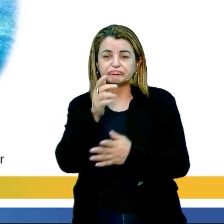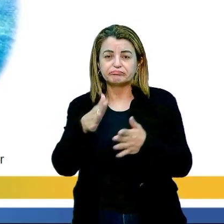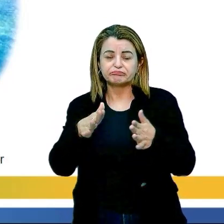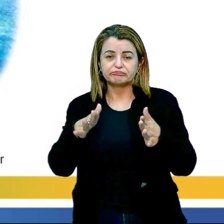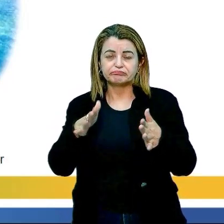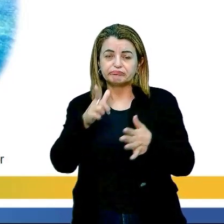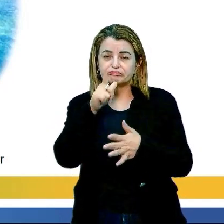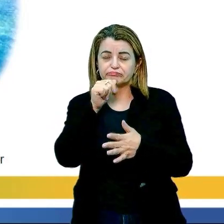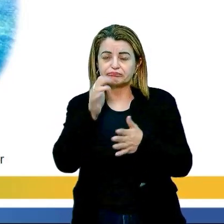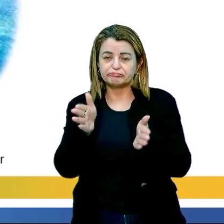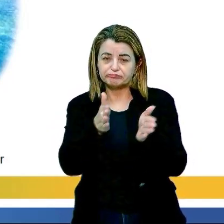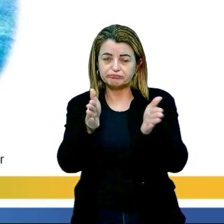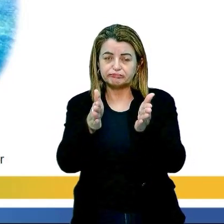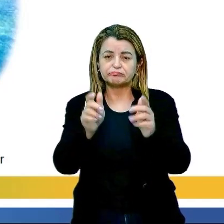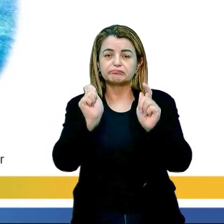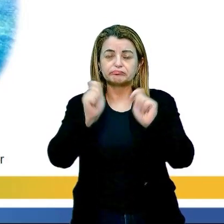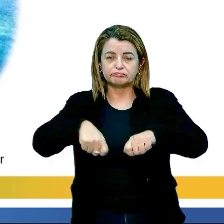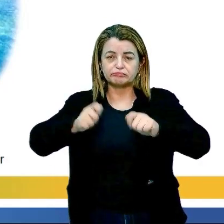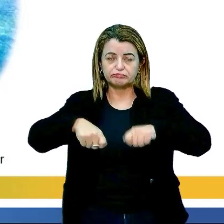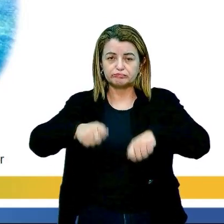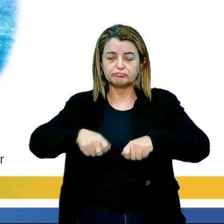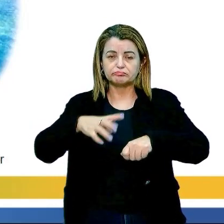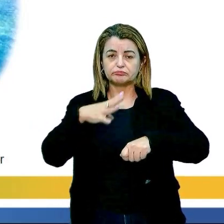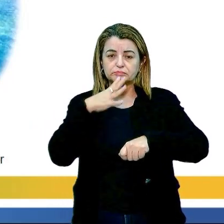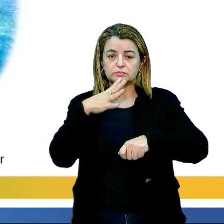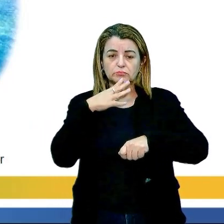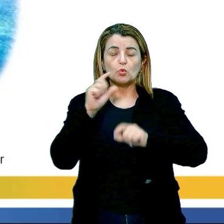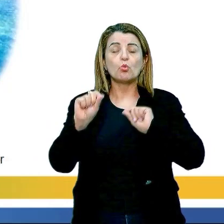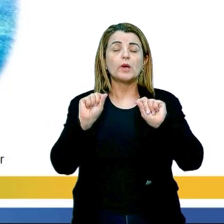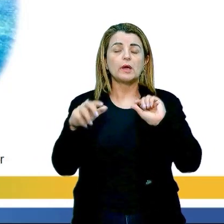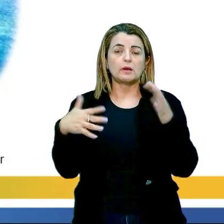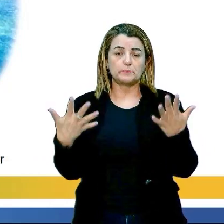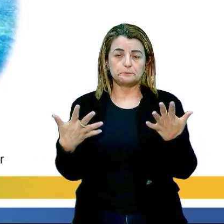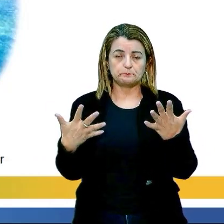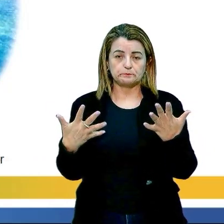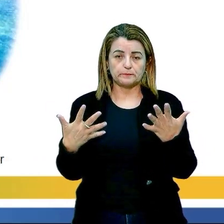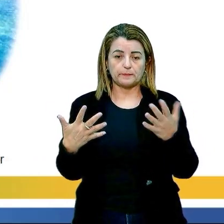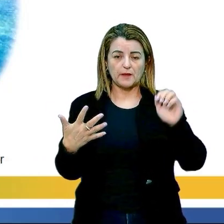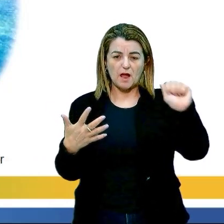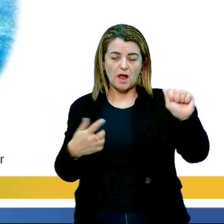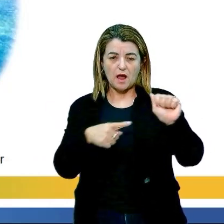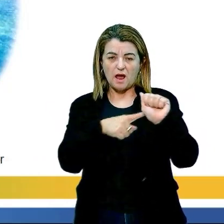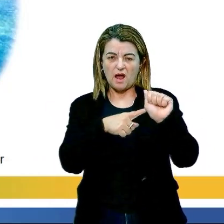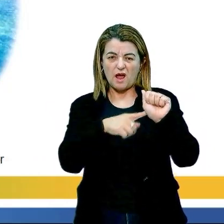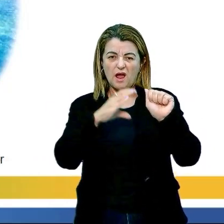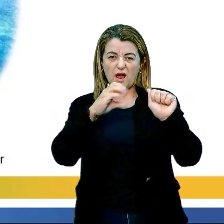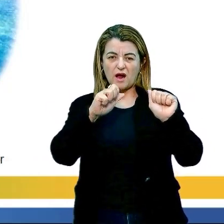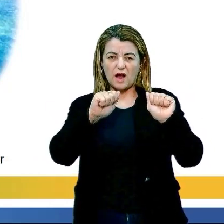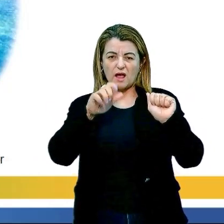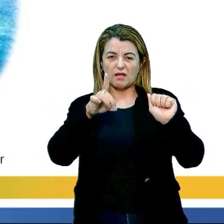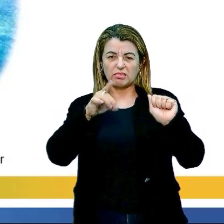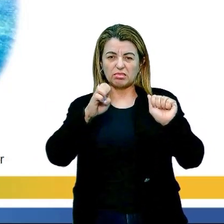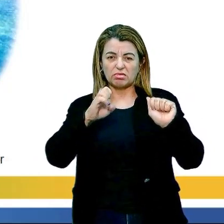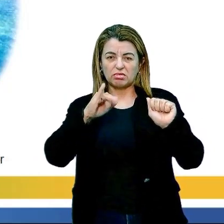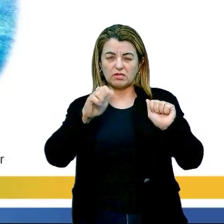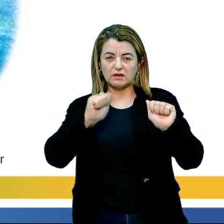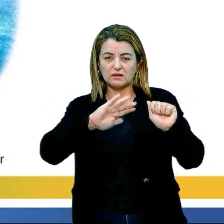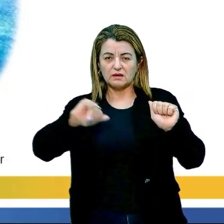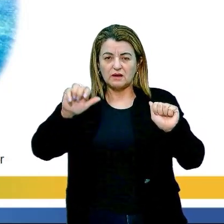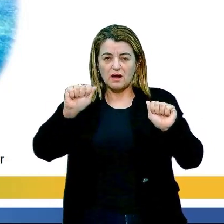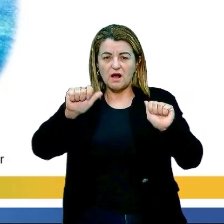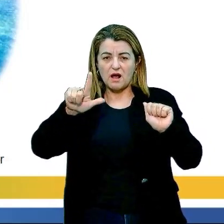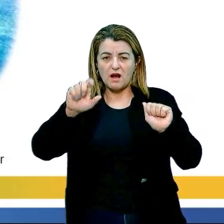ser consideradas. Tá? Podem ser consideradas o quê? É uma cadeia alimentar? Ele está descrevendo aí uma